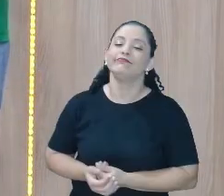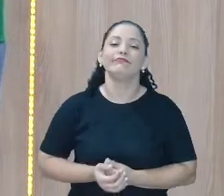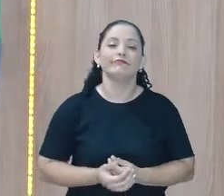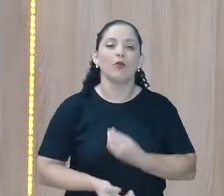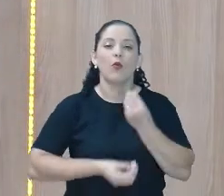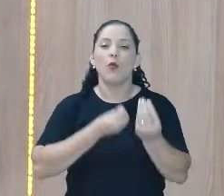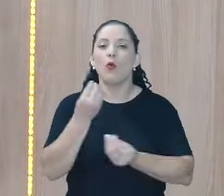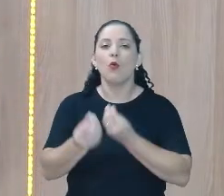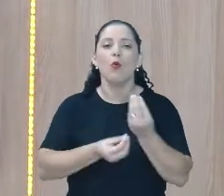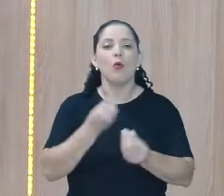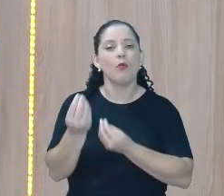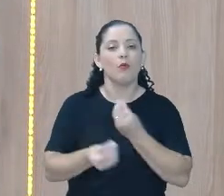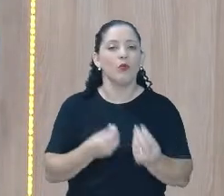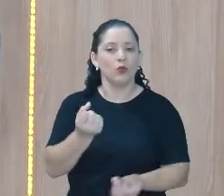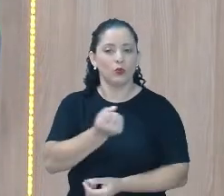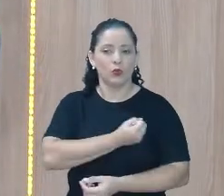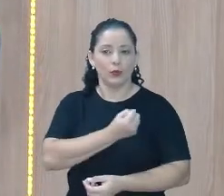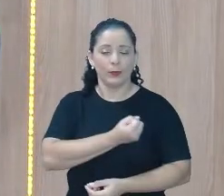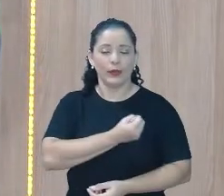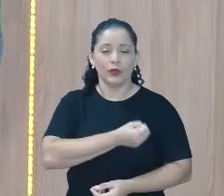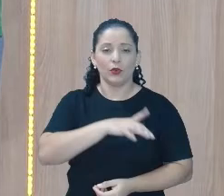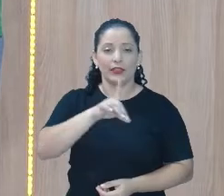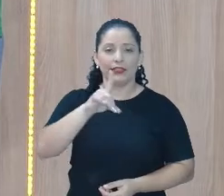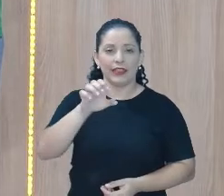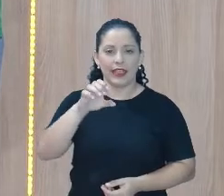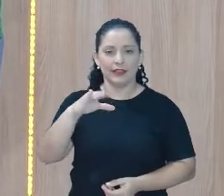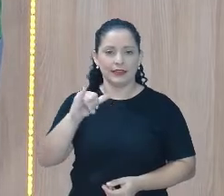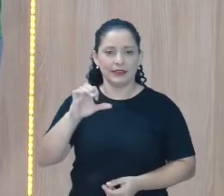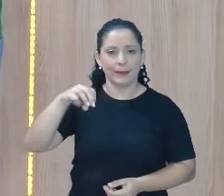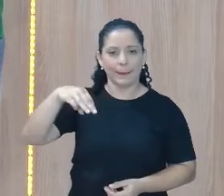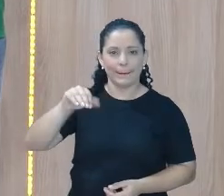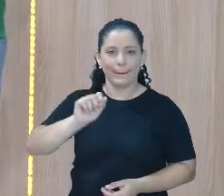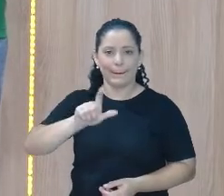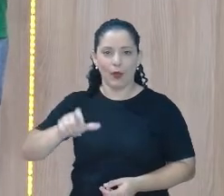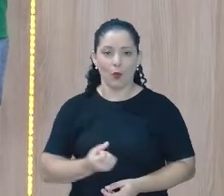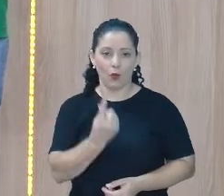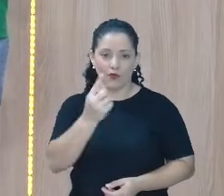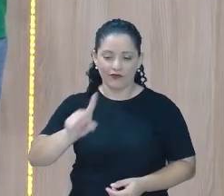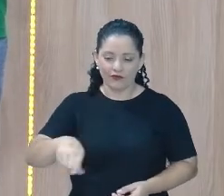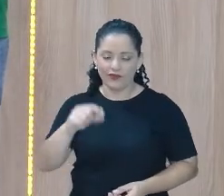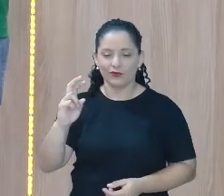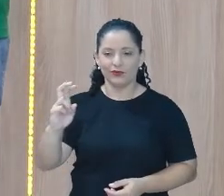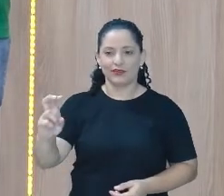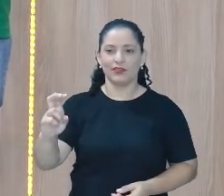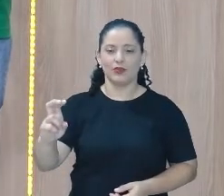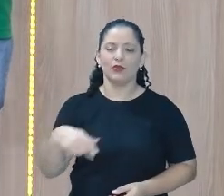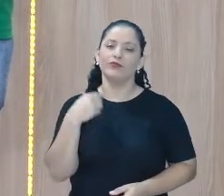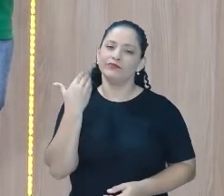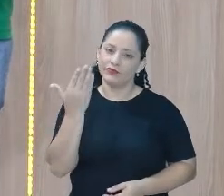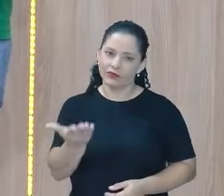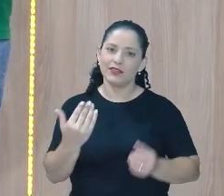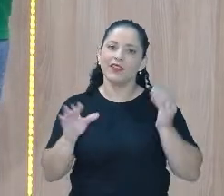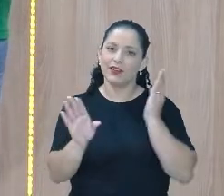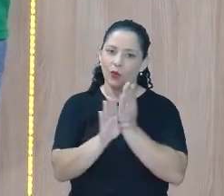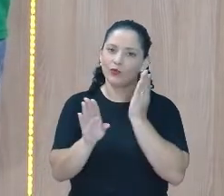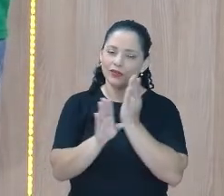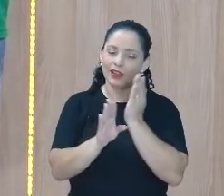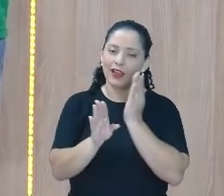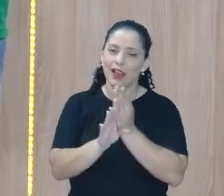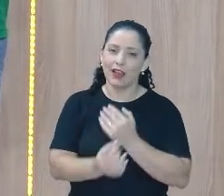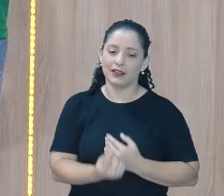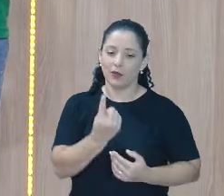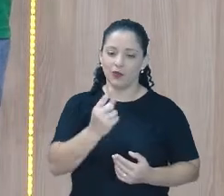forma decimal, 1,5, tá? Então, você pode notar que você vai encontrar esse valor aí